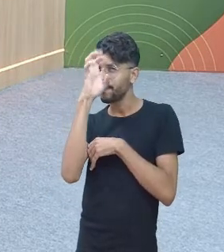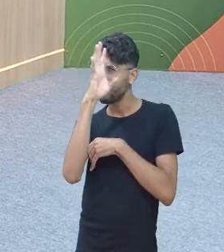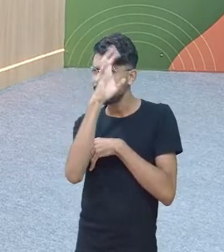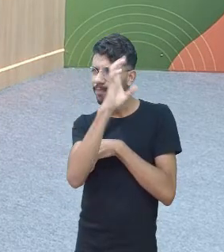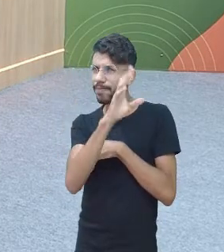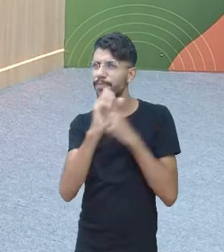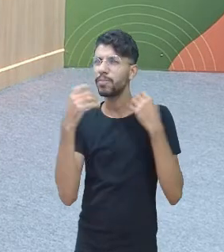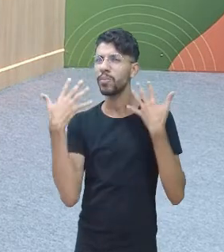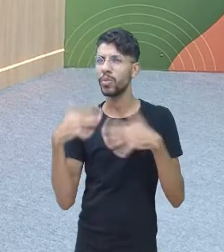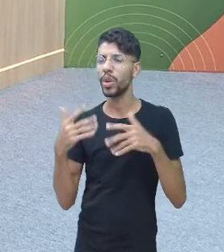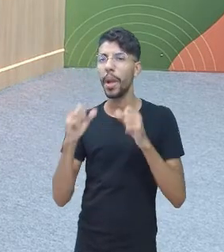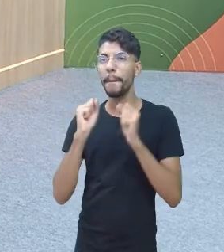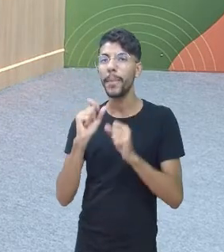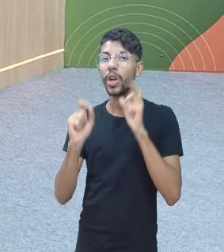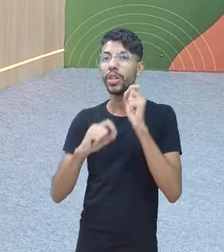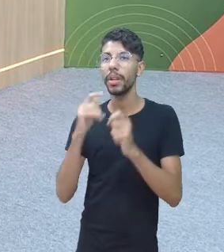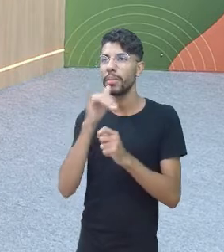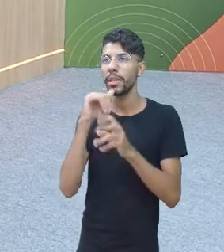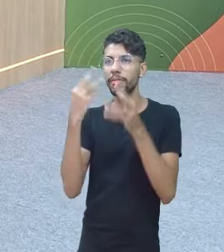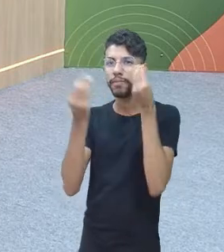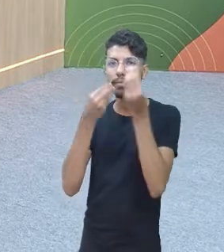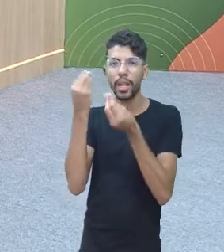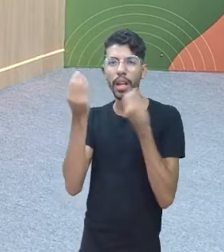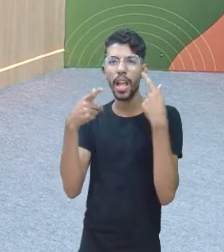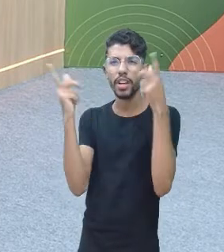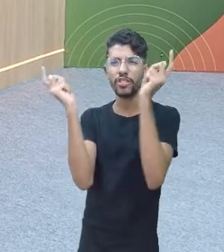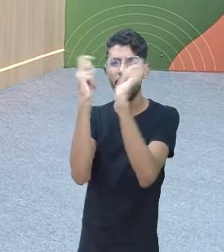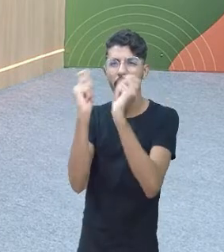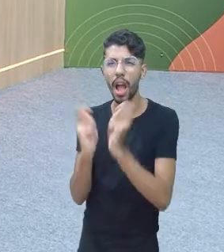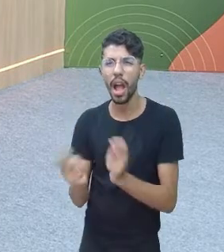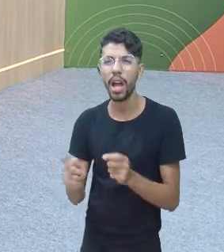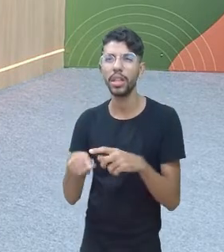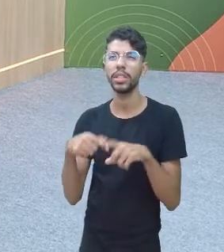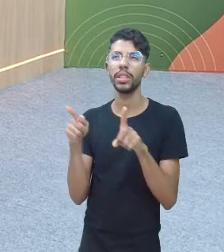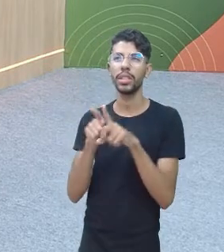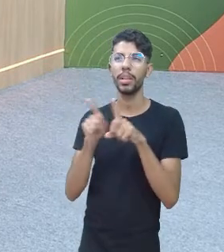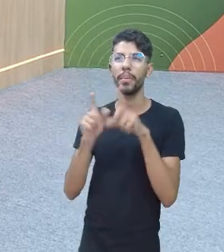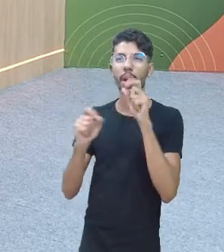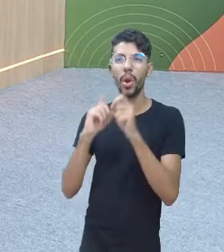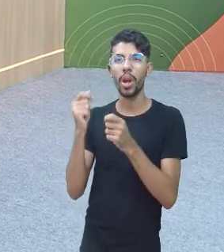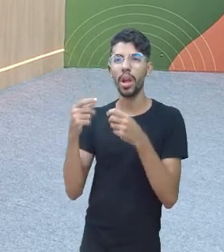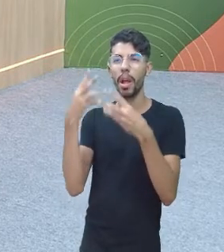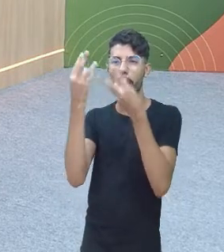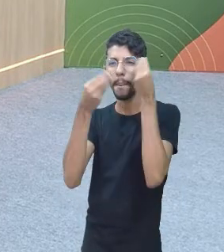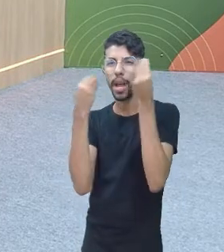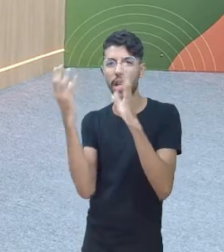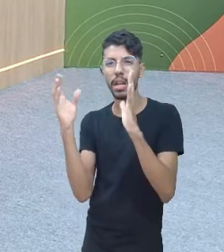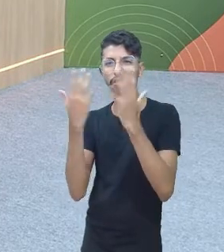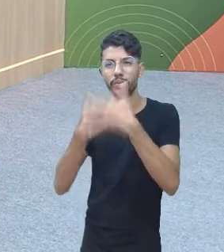uma maquiagem artística, pode ser uma maquiagem para concurso,